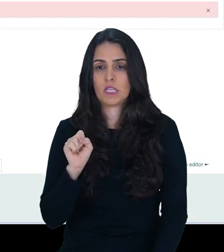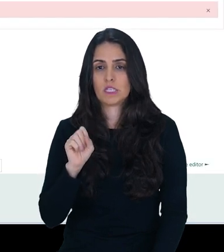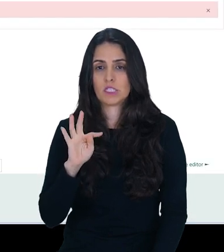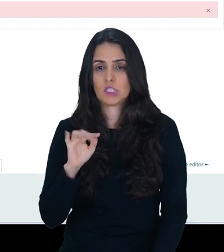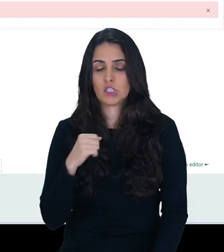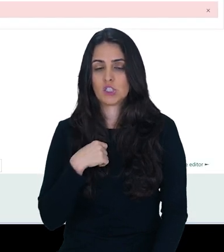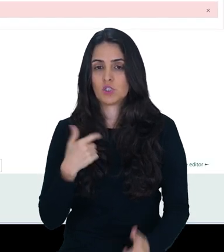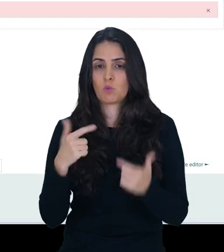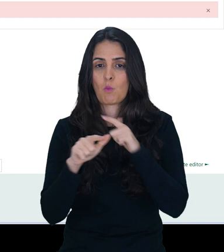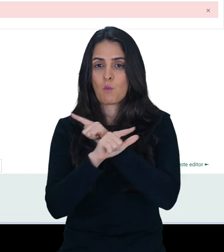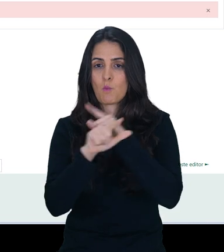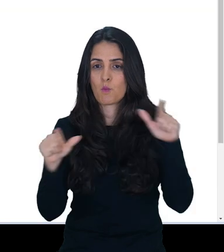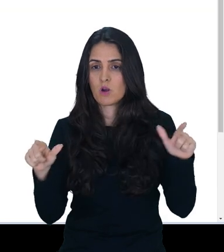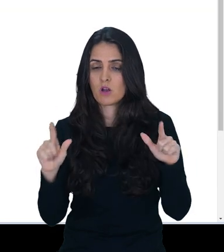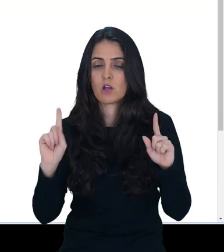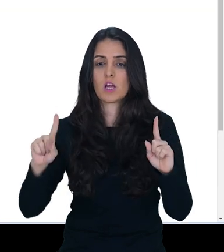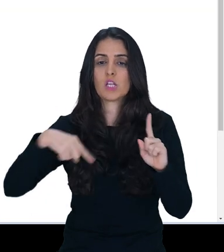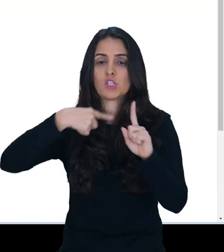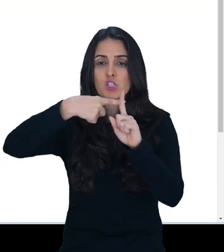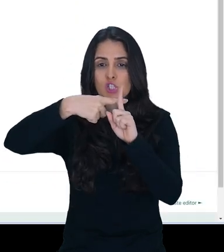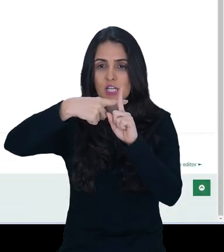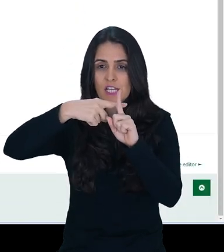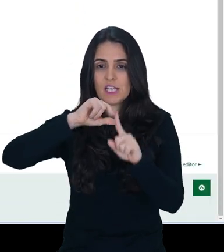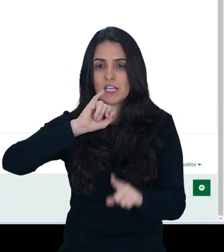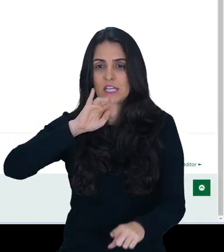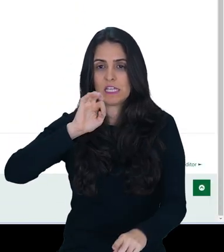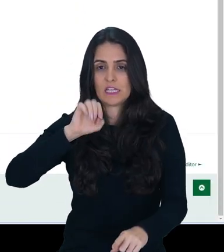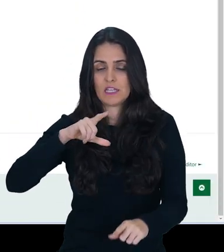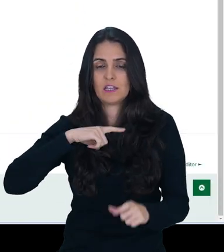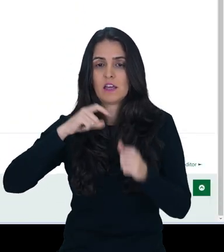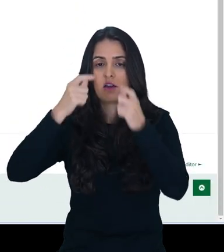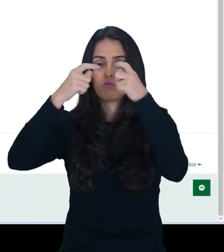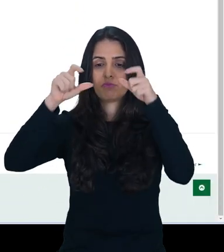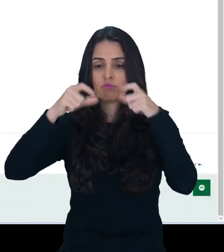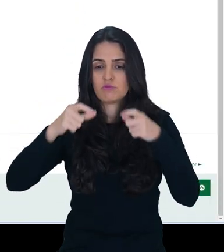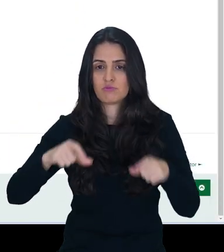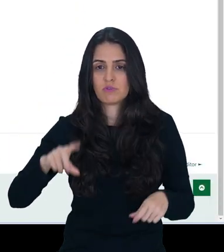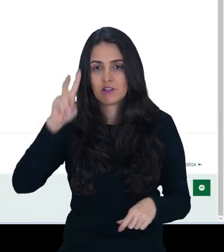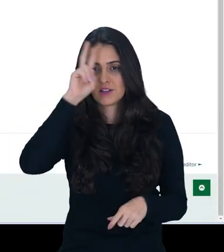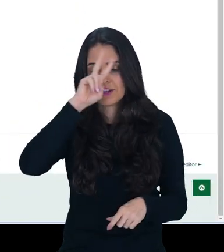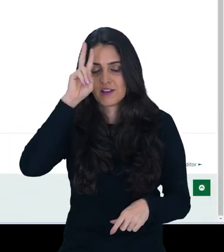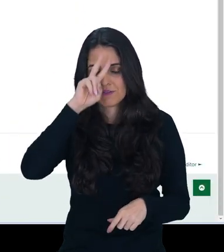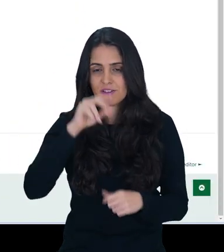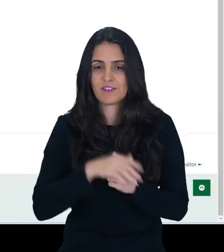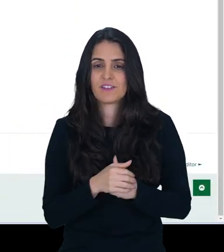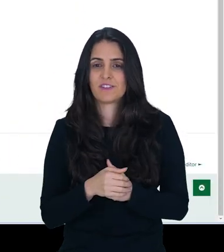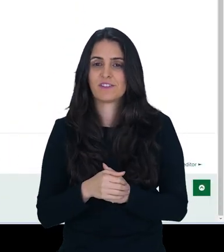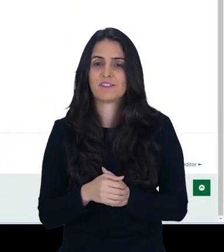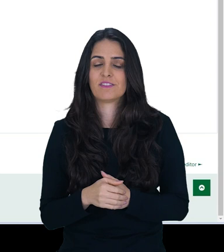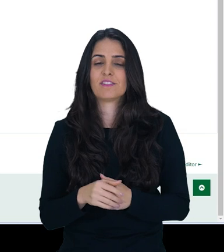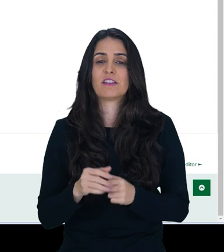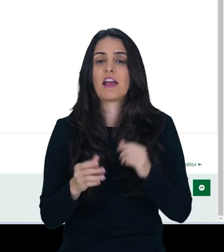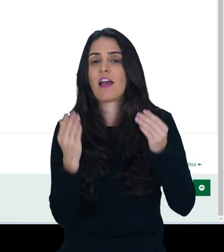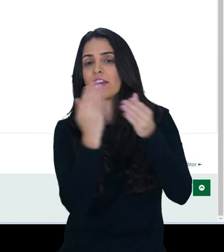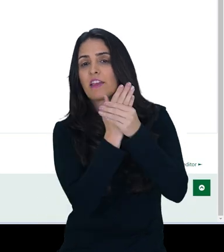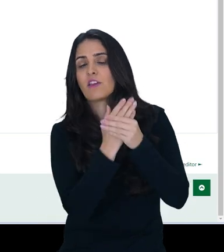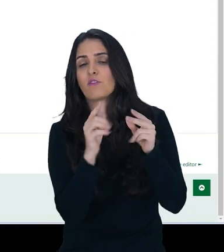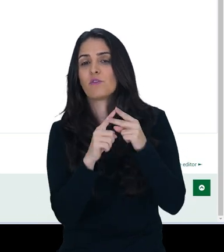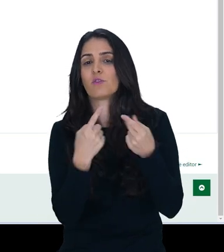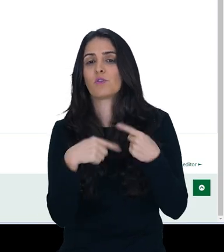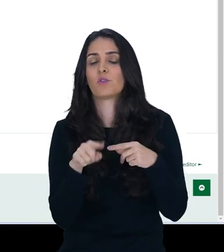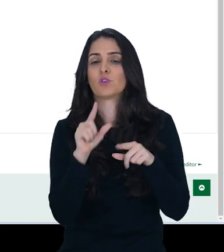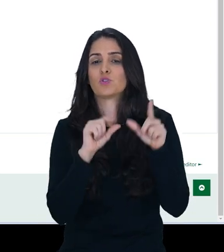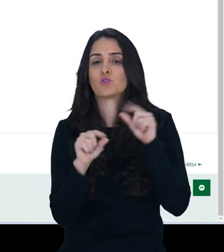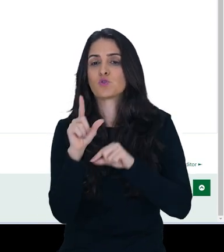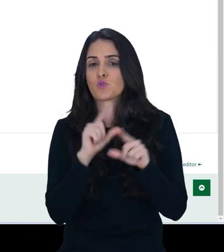nenhum item se eu clicar em adicionar item aqui estão os campos que eu criei então aqui eu tenho arquivo eu tenho o campo